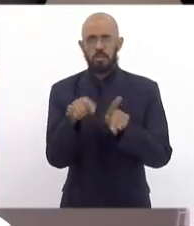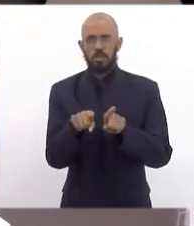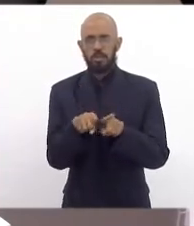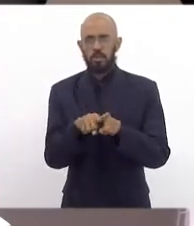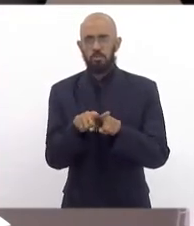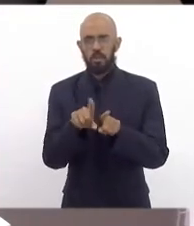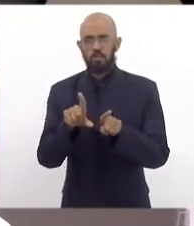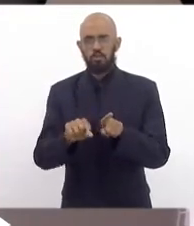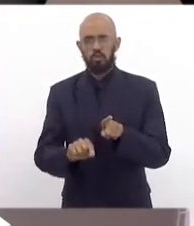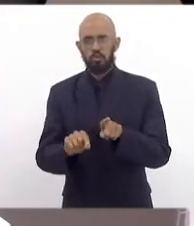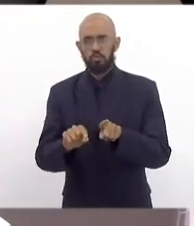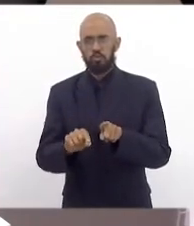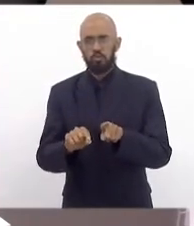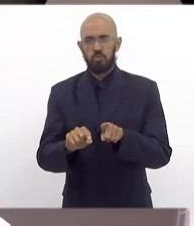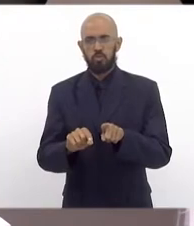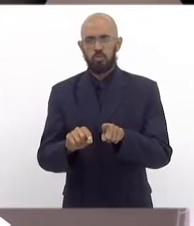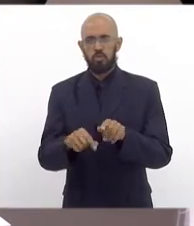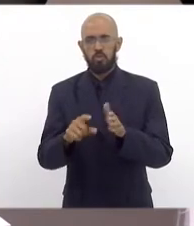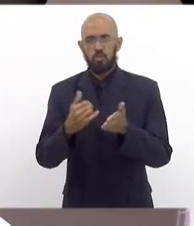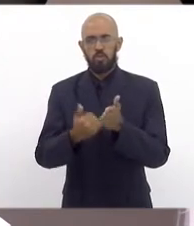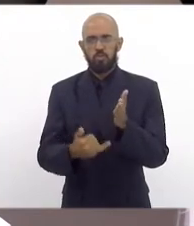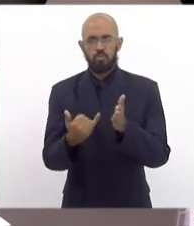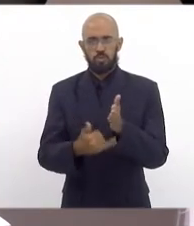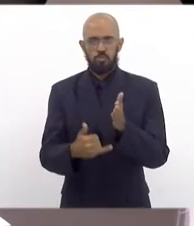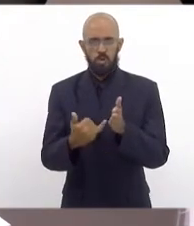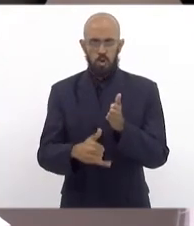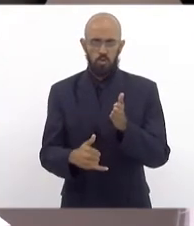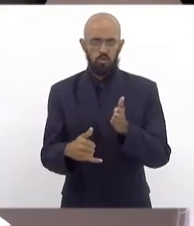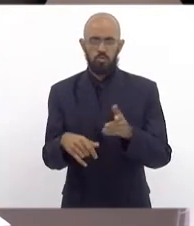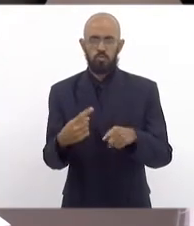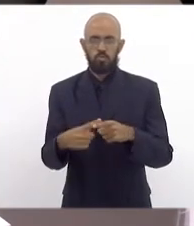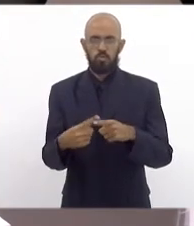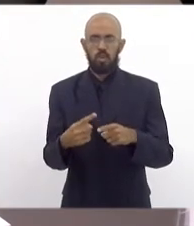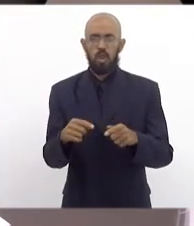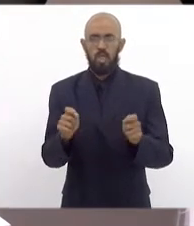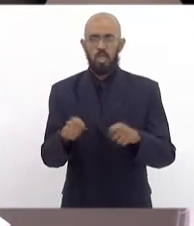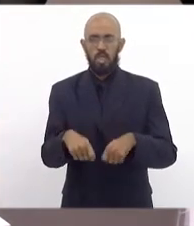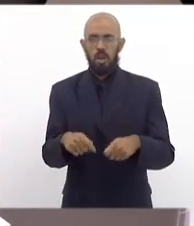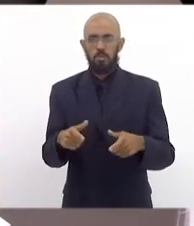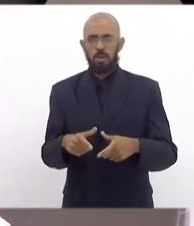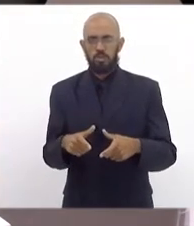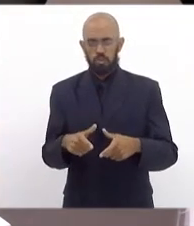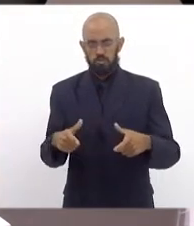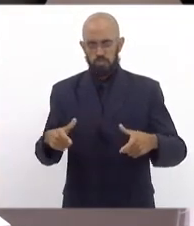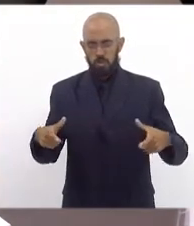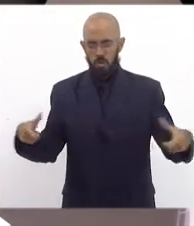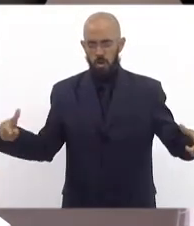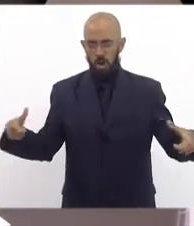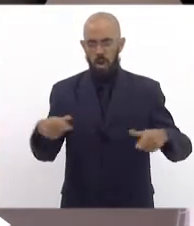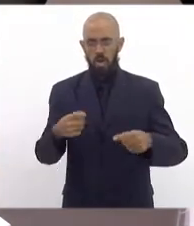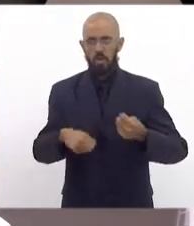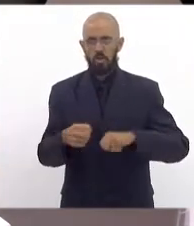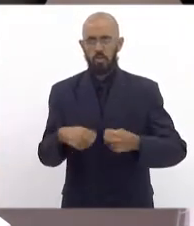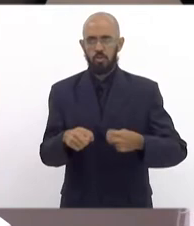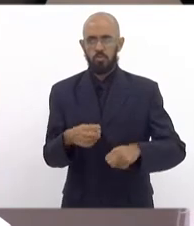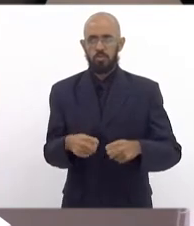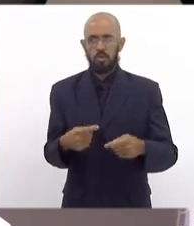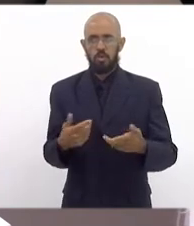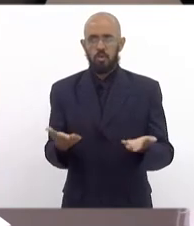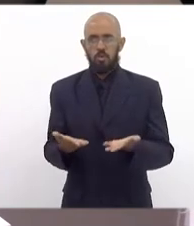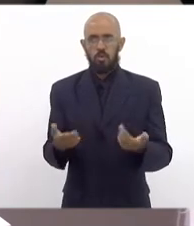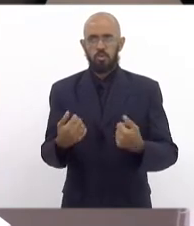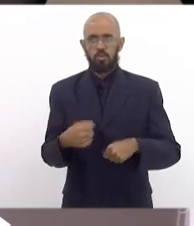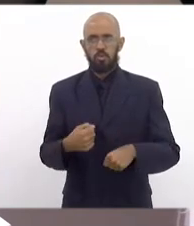carga tributária o que nós precisamos reduzir a carga tributária que nós vamos largar toda a nossa economia o que hoje opção